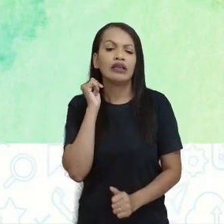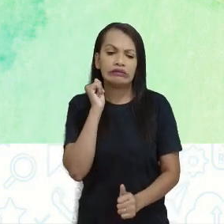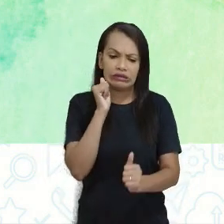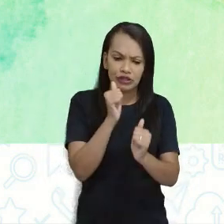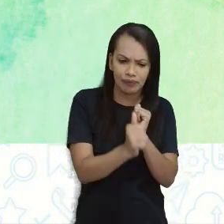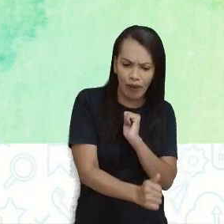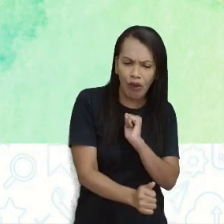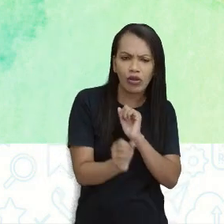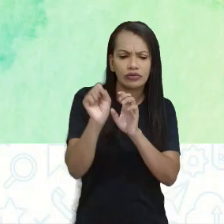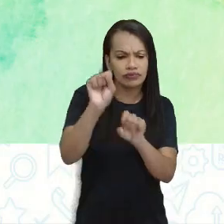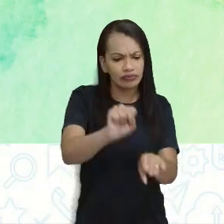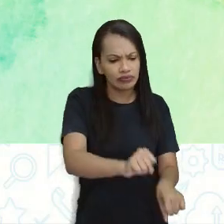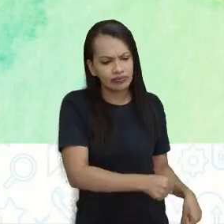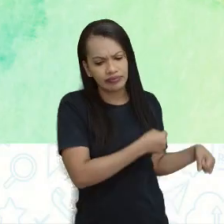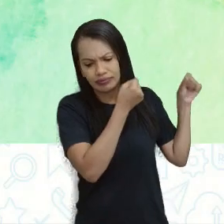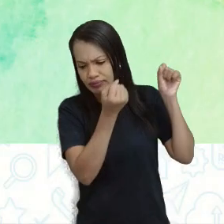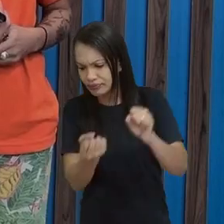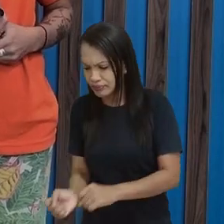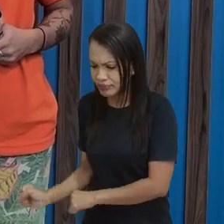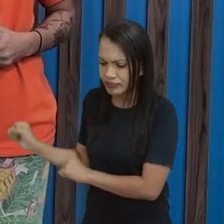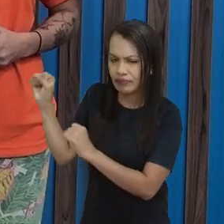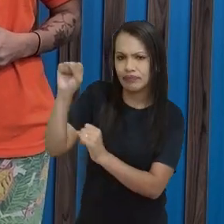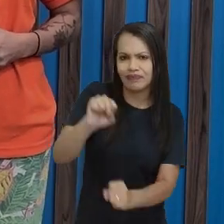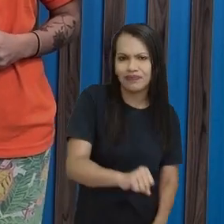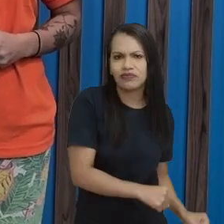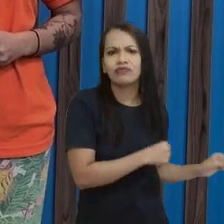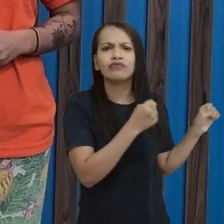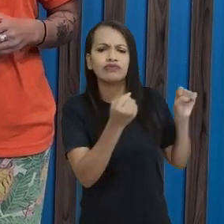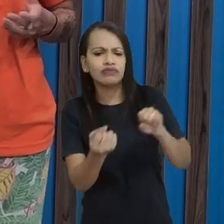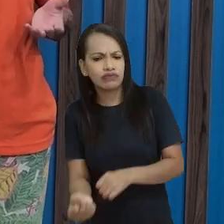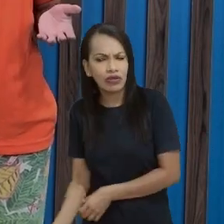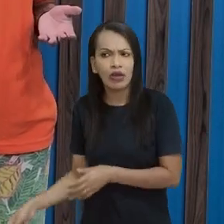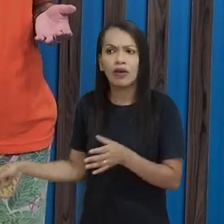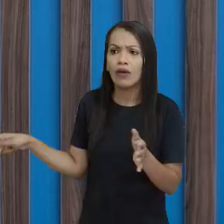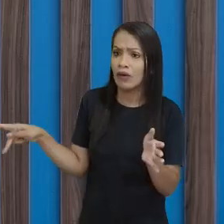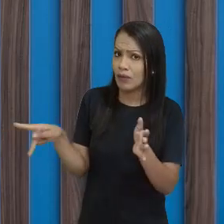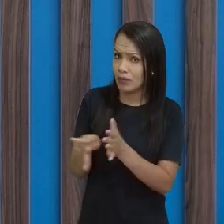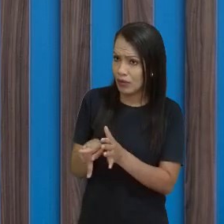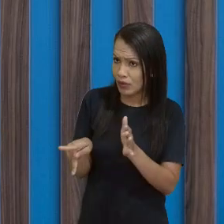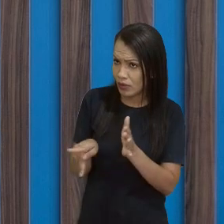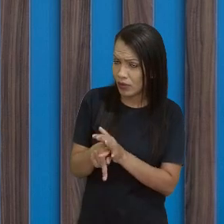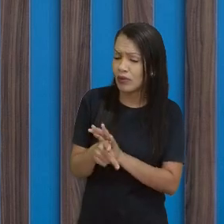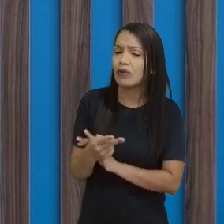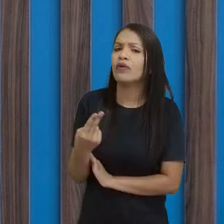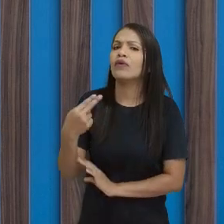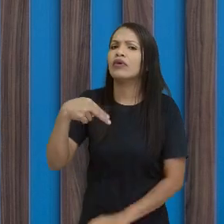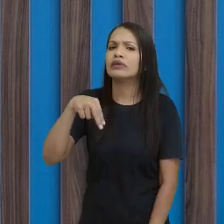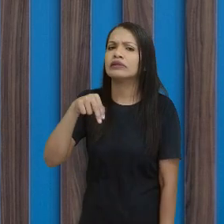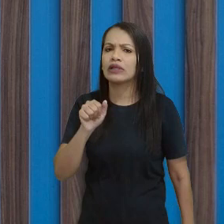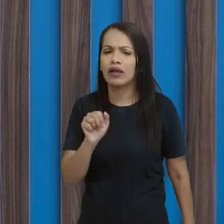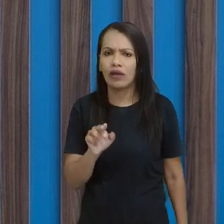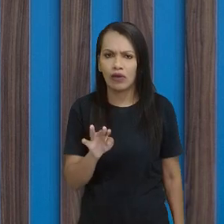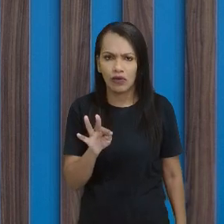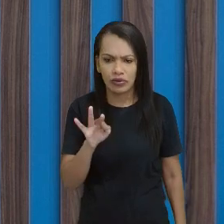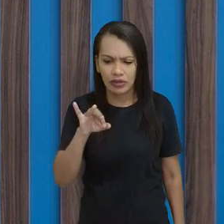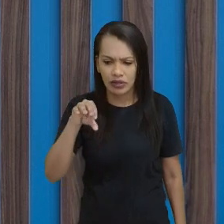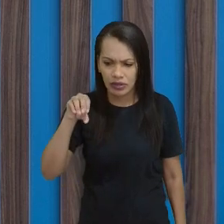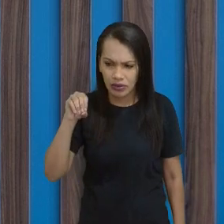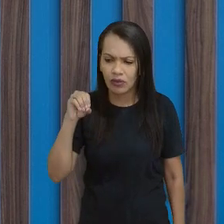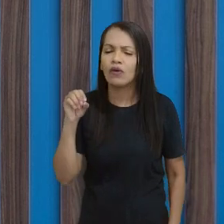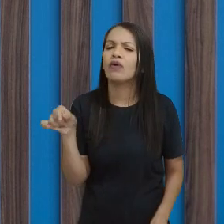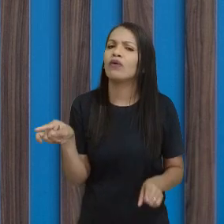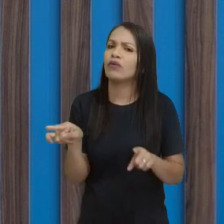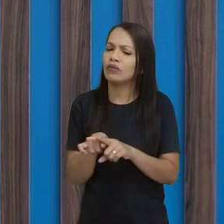né, do esporte. Ainda tem, né, o remo. Isso, o próprio clube do Náutico mesmo surgiu, né,